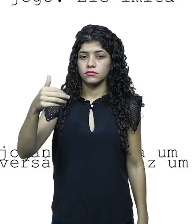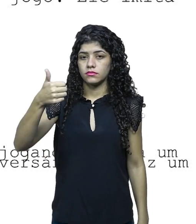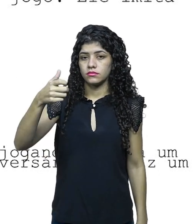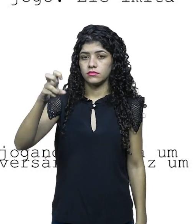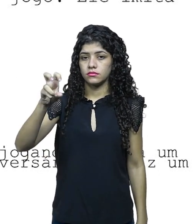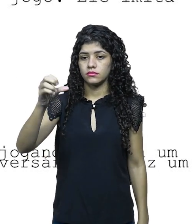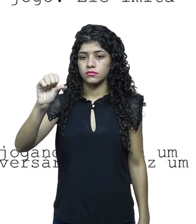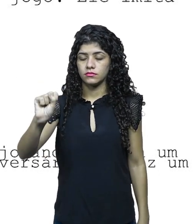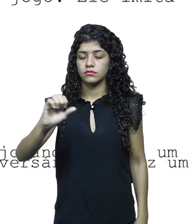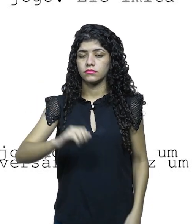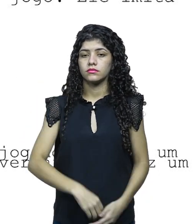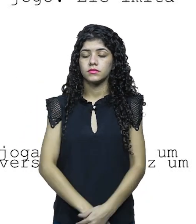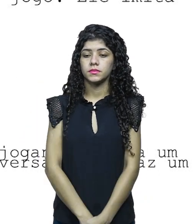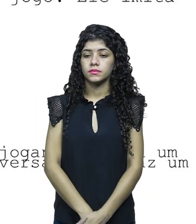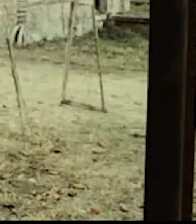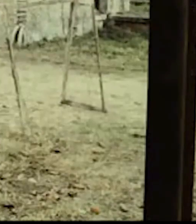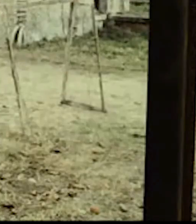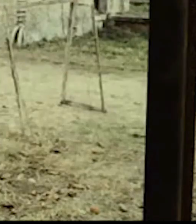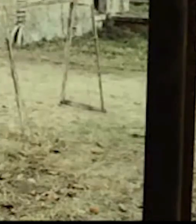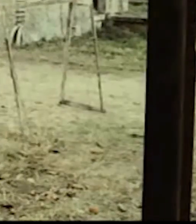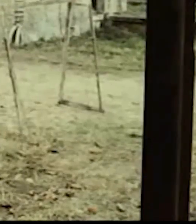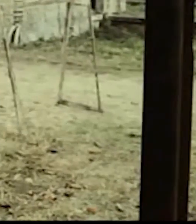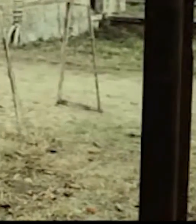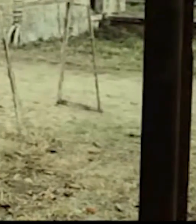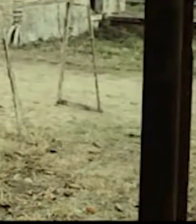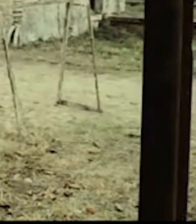páginas 156 e 158.